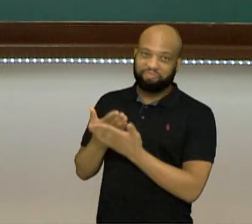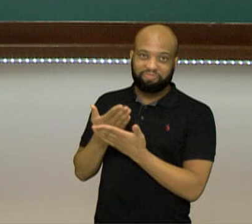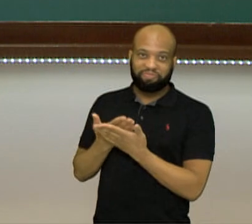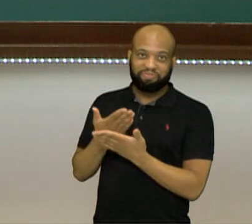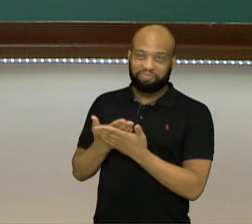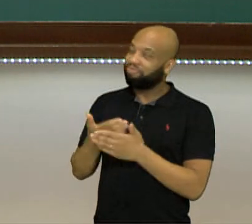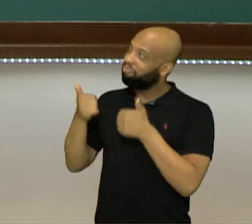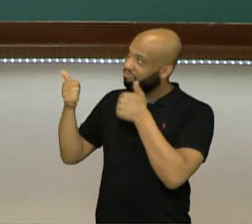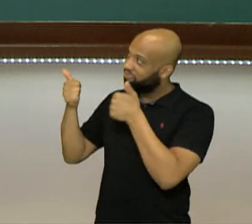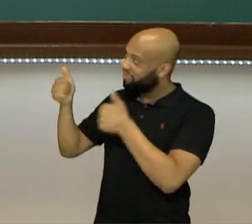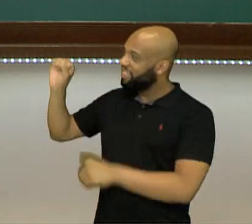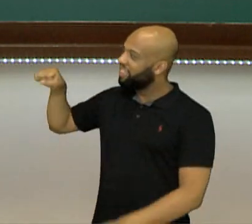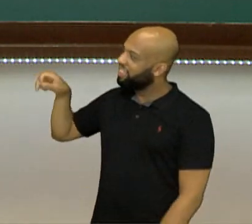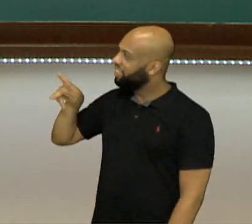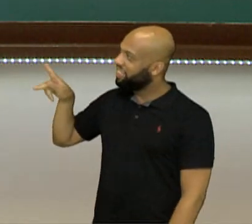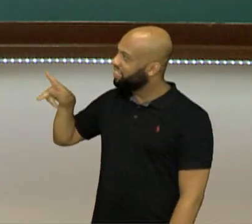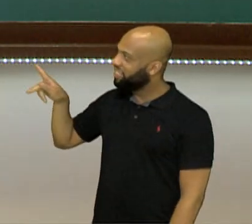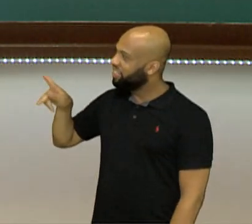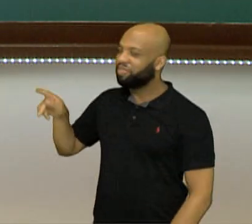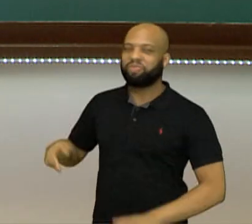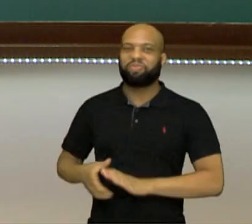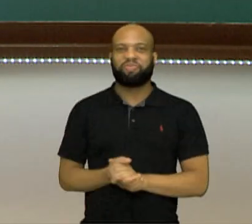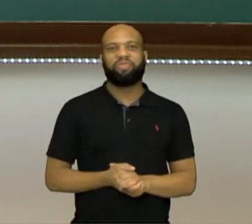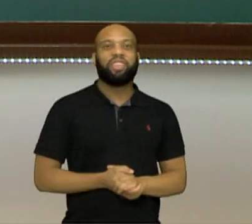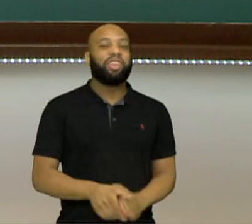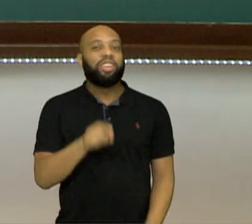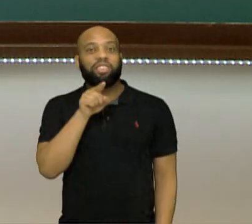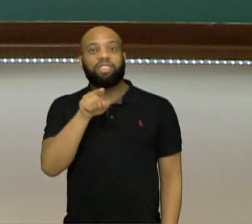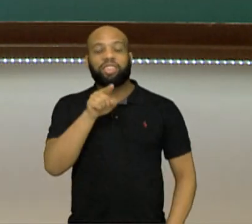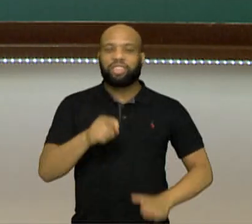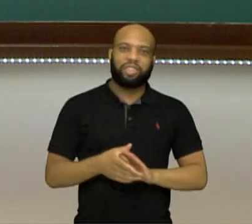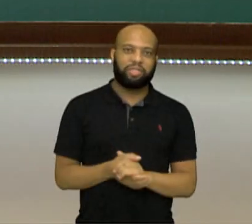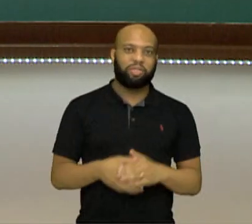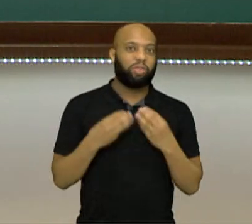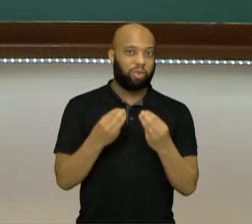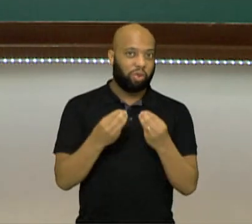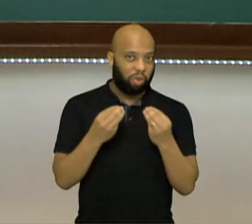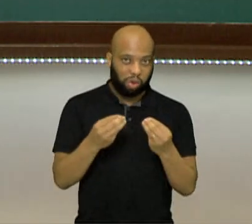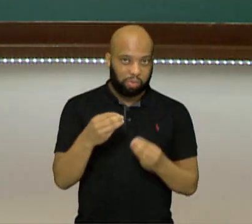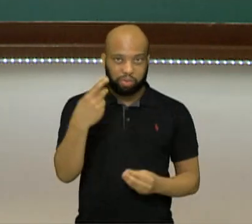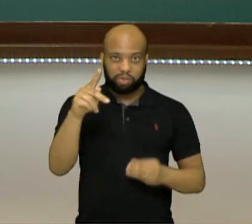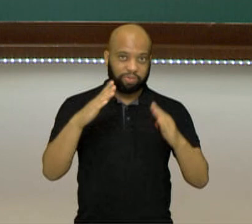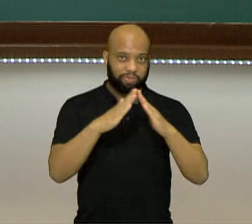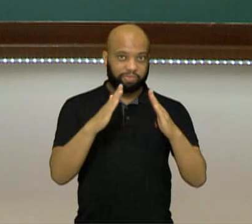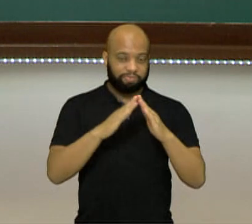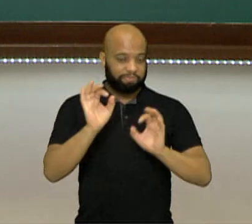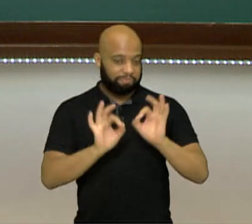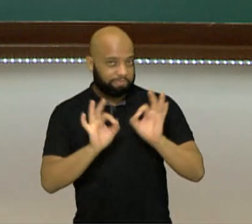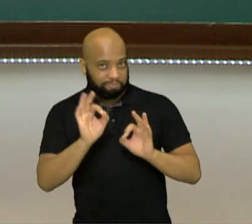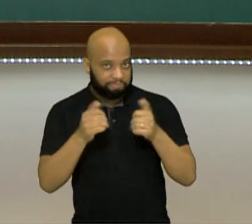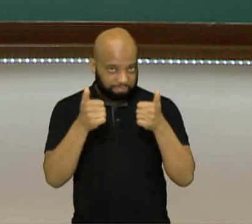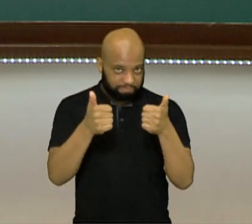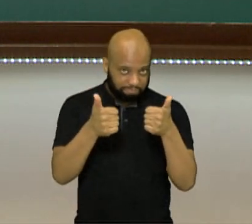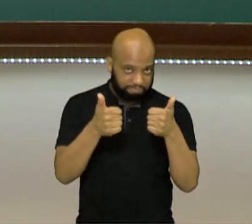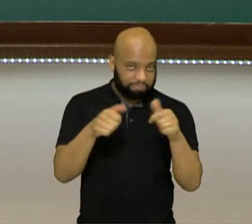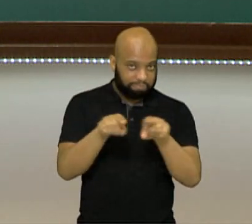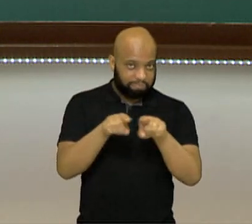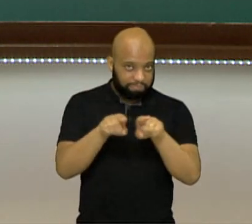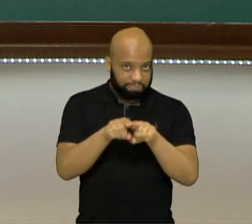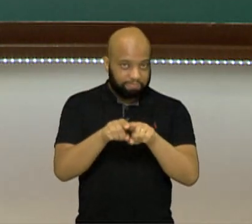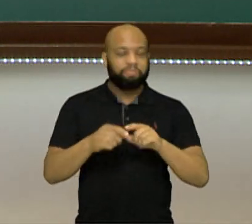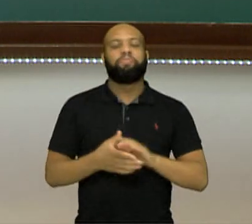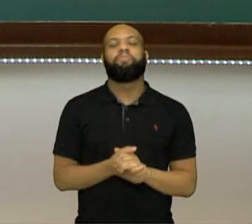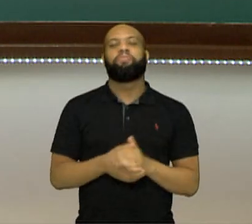aula, tranquilinho? Boa, né? E você aí, como é que tá em casa? Tranquilinha também? Tranquilinho?